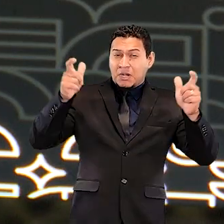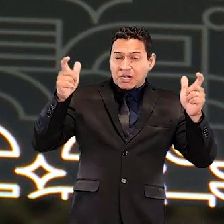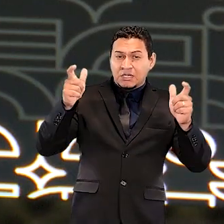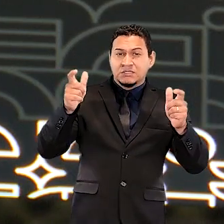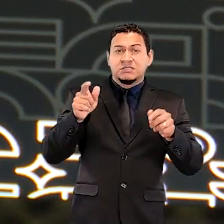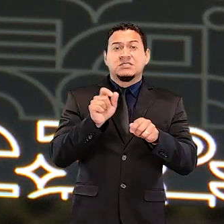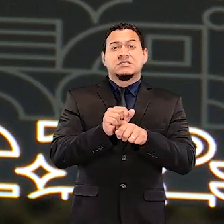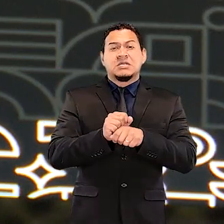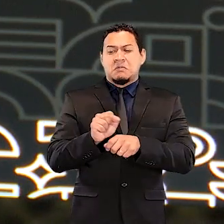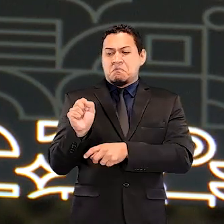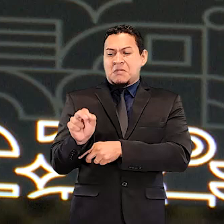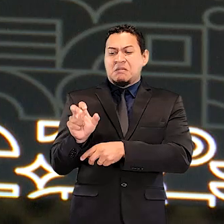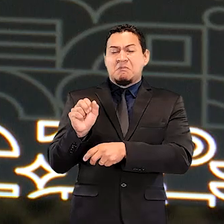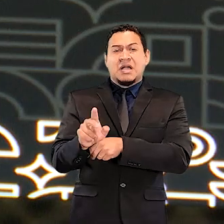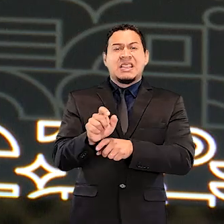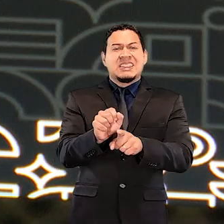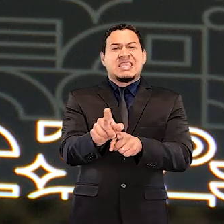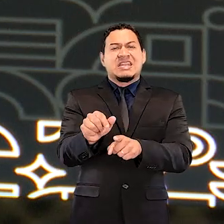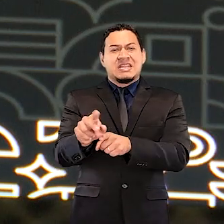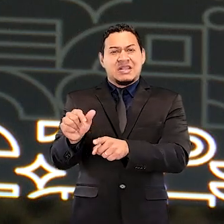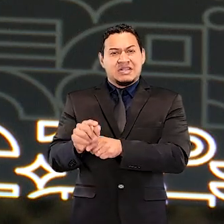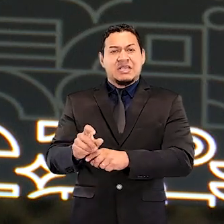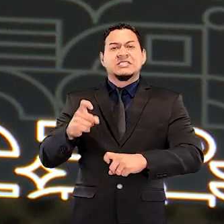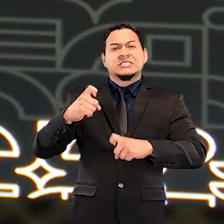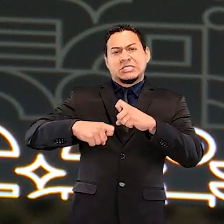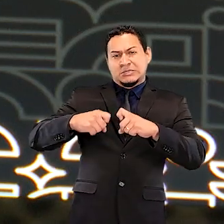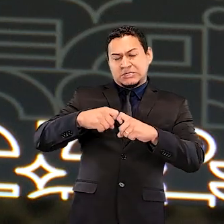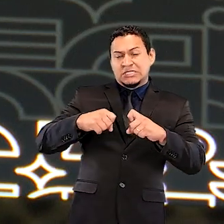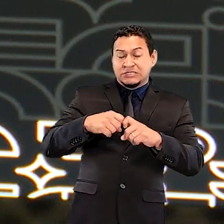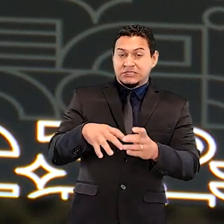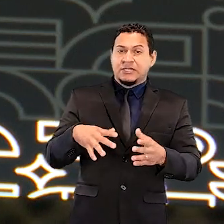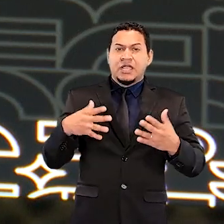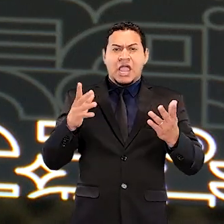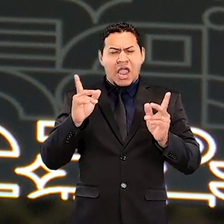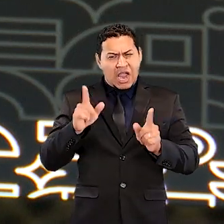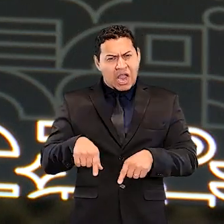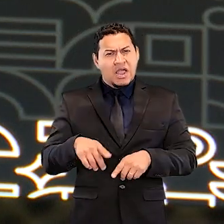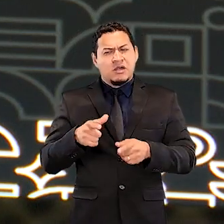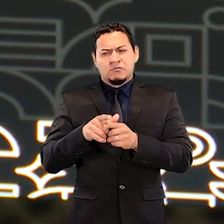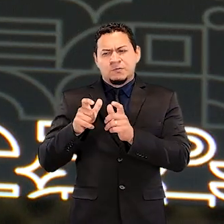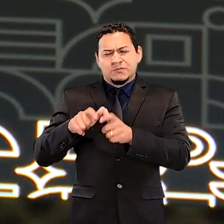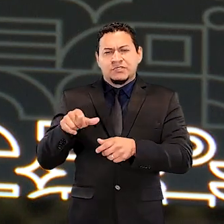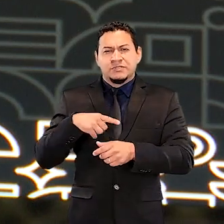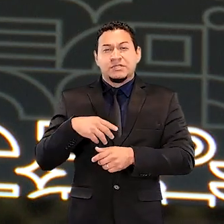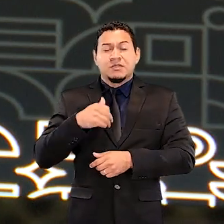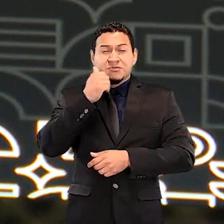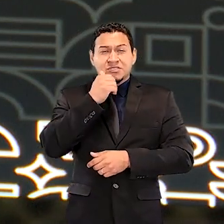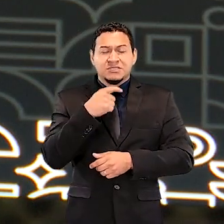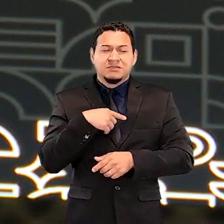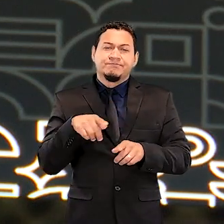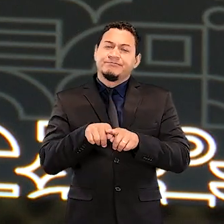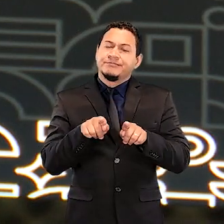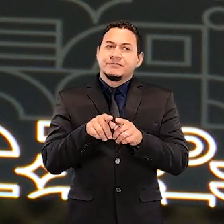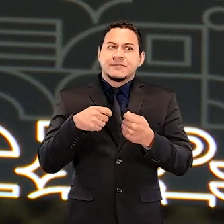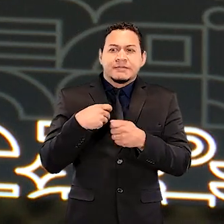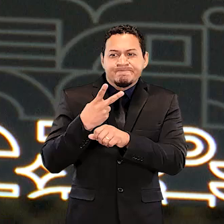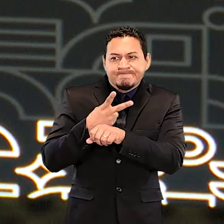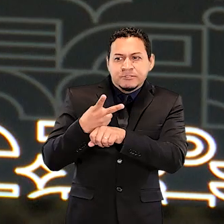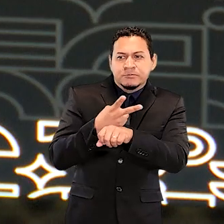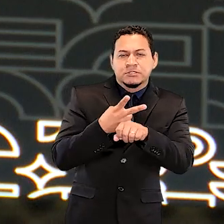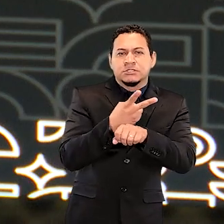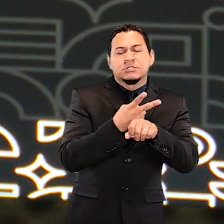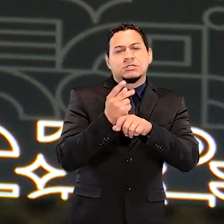sexualmente transmissíveis. E é um espaço em que muitas mulheres se socorrem ou para obter